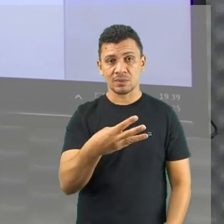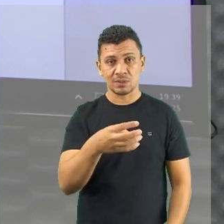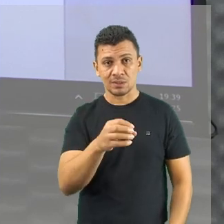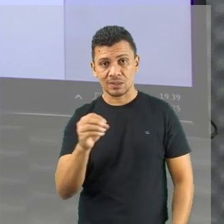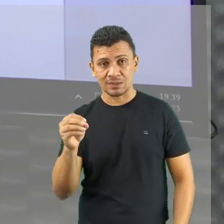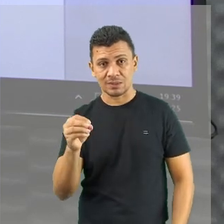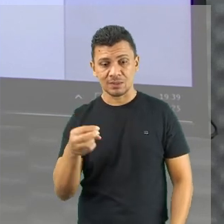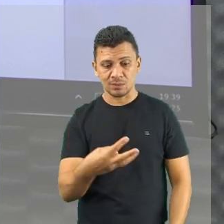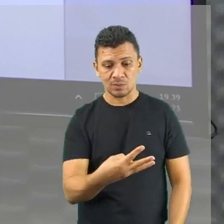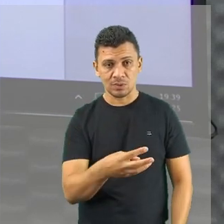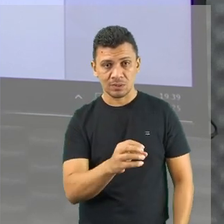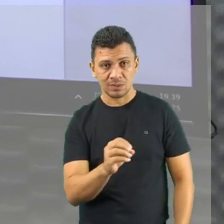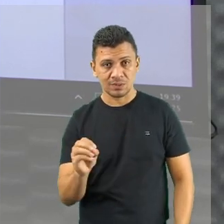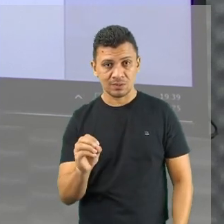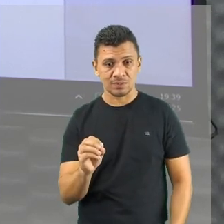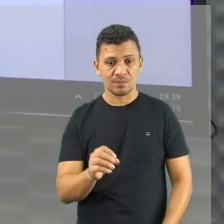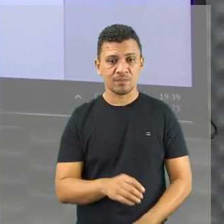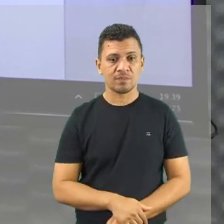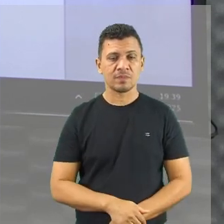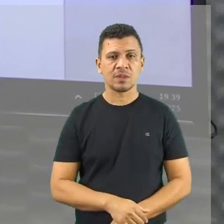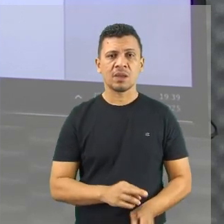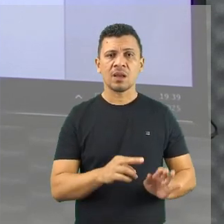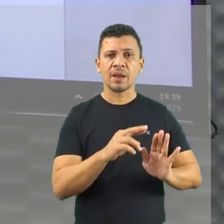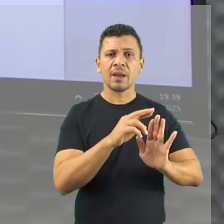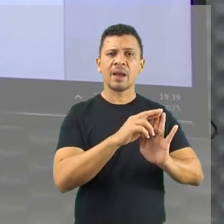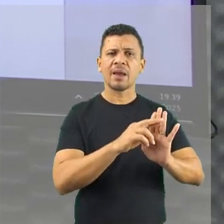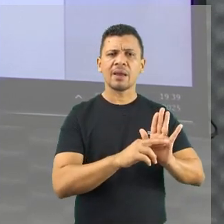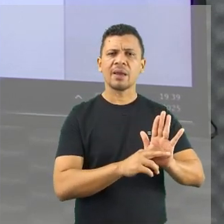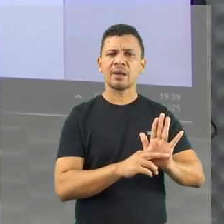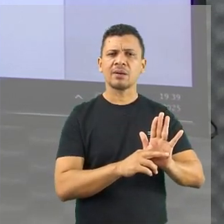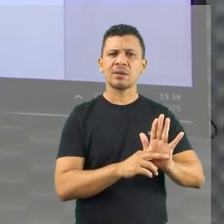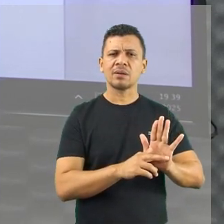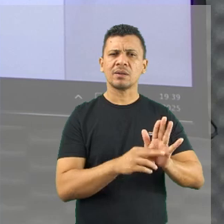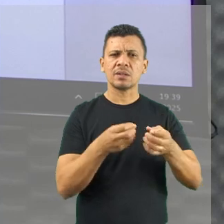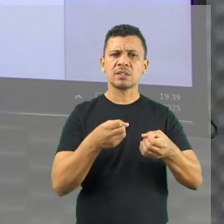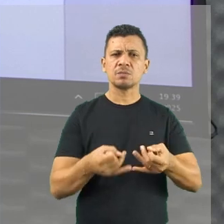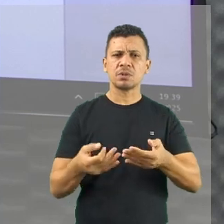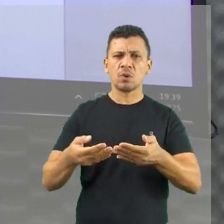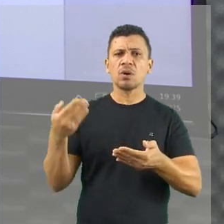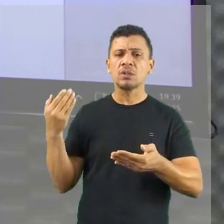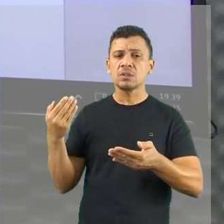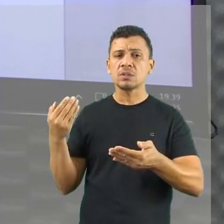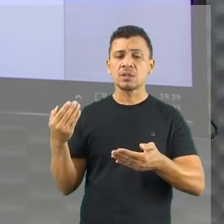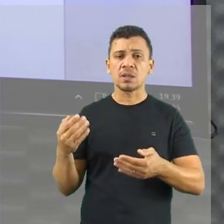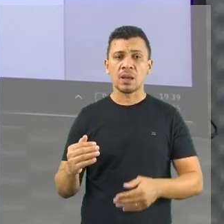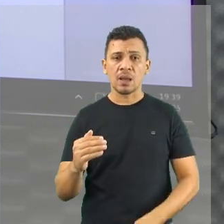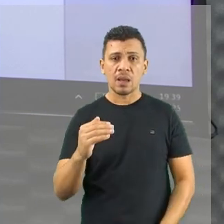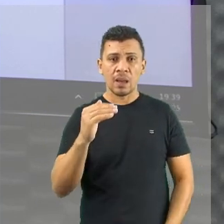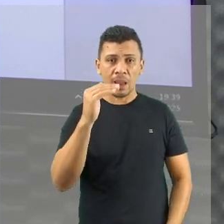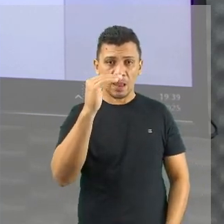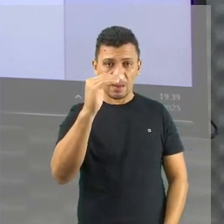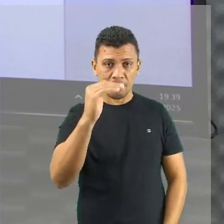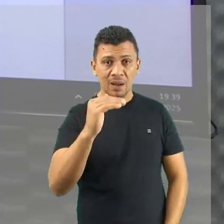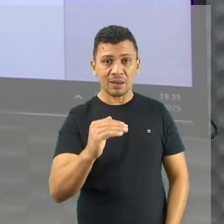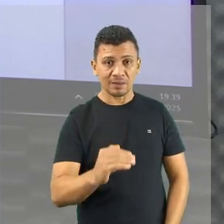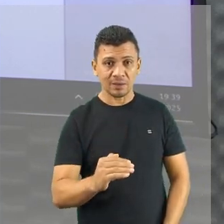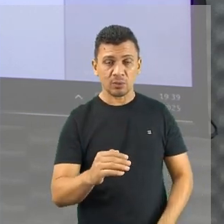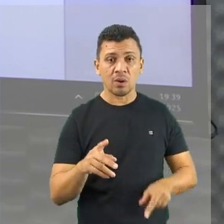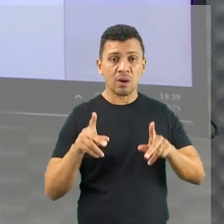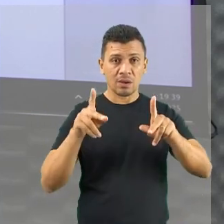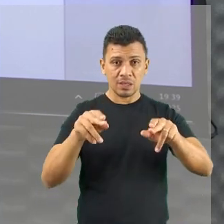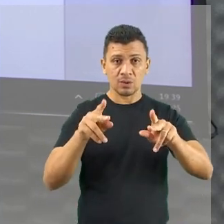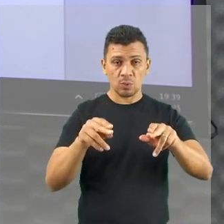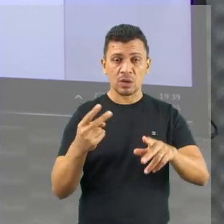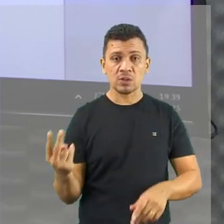300, 300. Qual foi a regra que a gente falou ainda agora? Em paralelo, todos eles iguais, a gente pega o